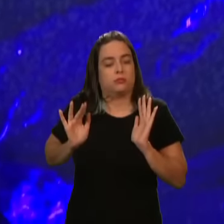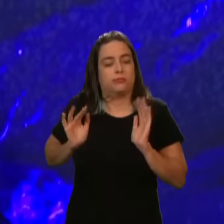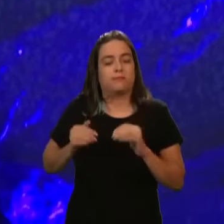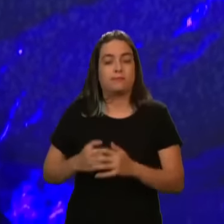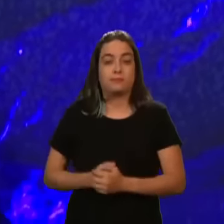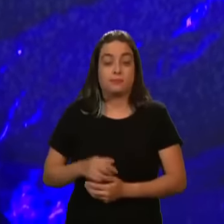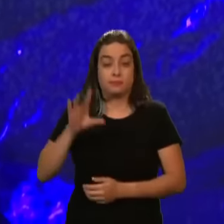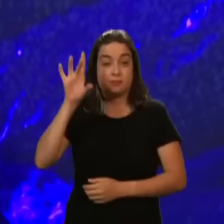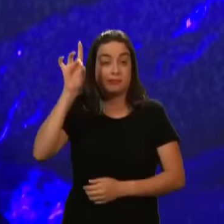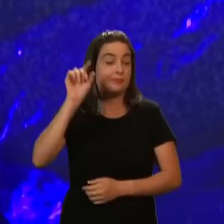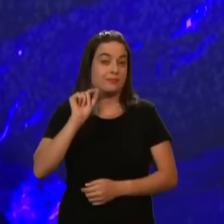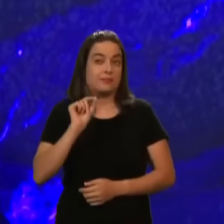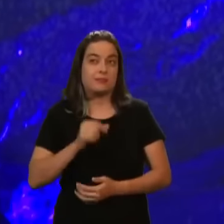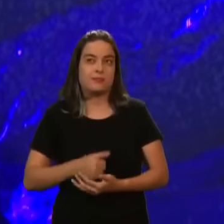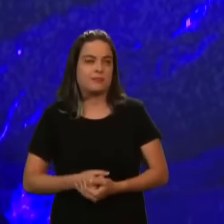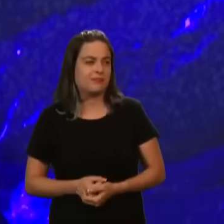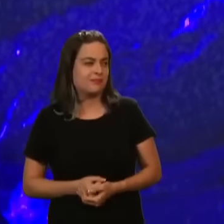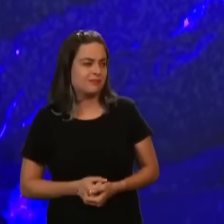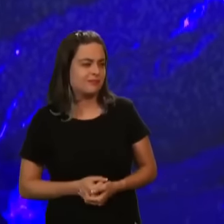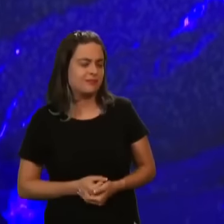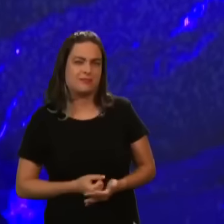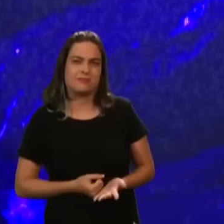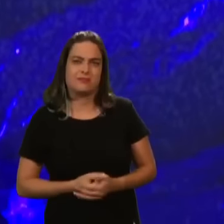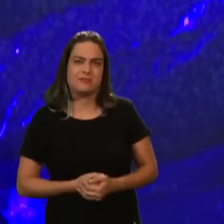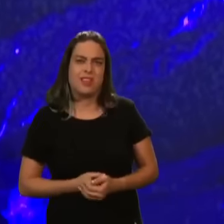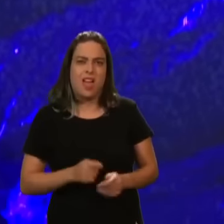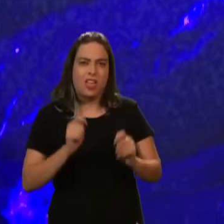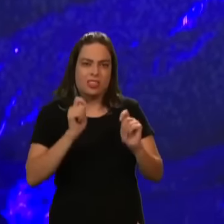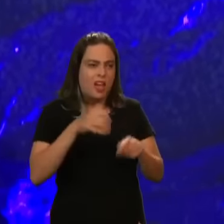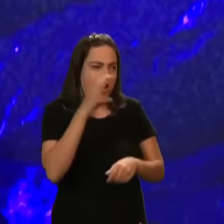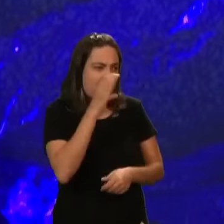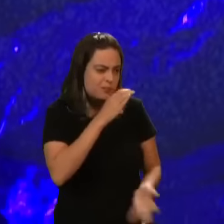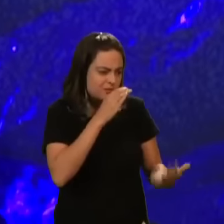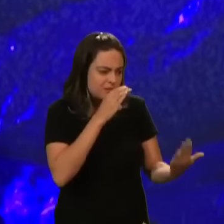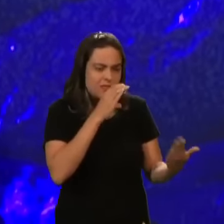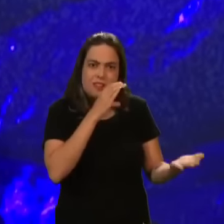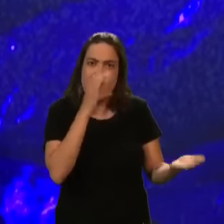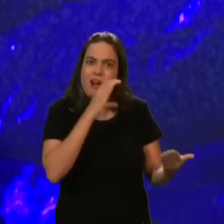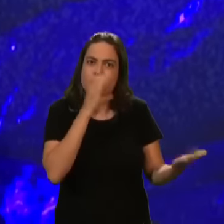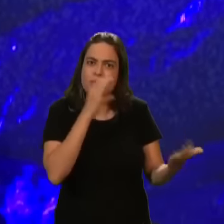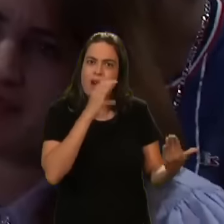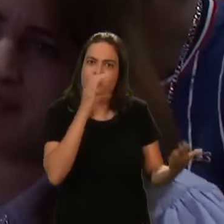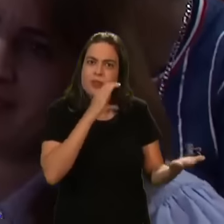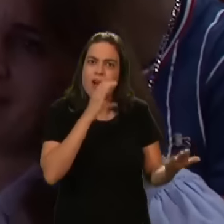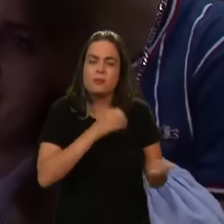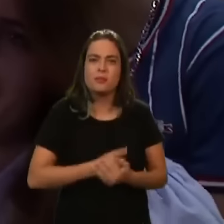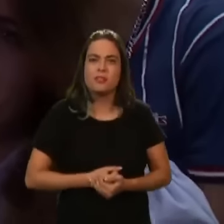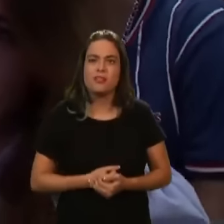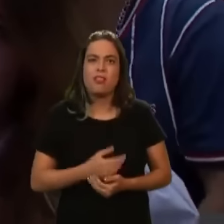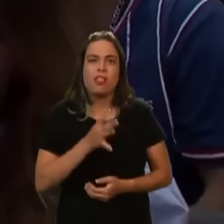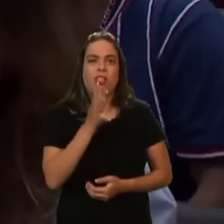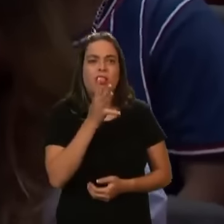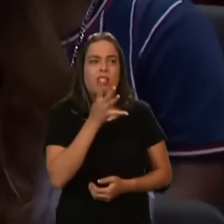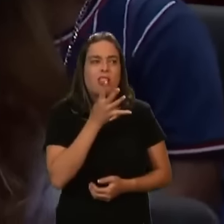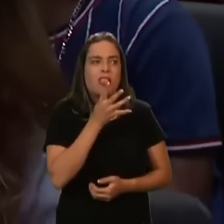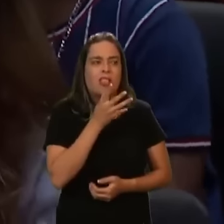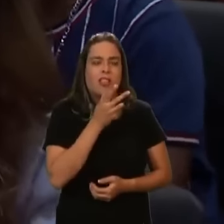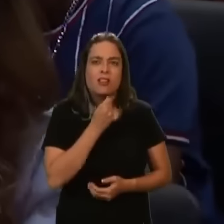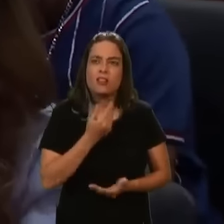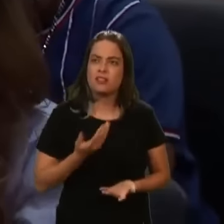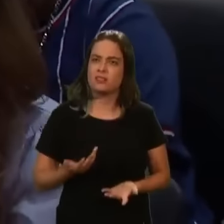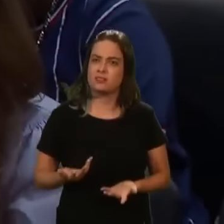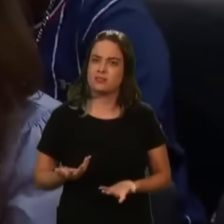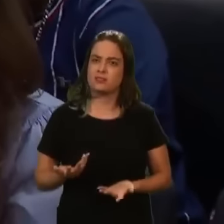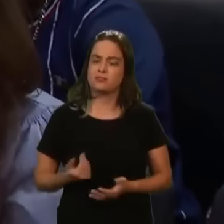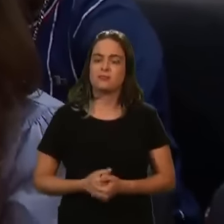Aí Deus fala assim: não tem jeito de pôr no 2x, não. Está muito devagar. Você sabe